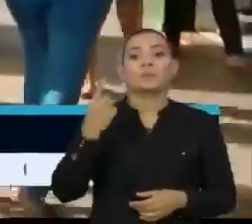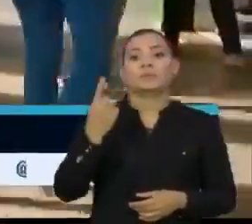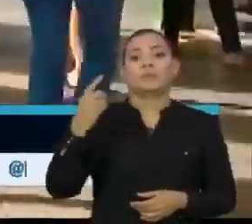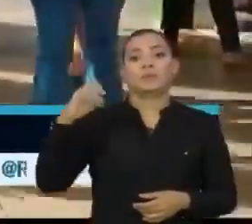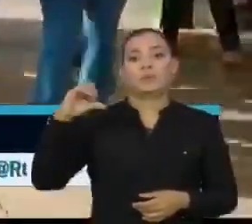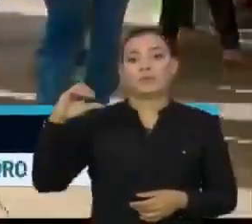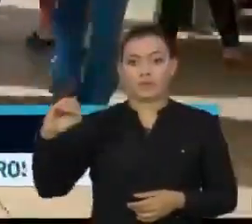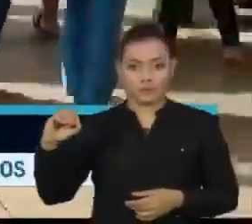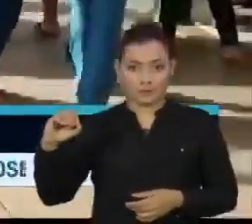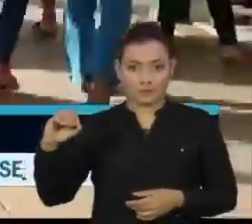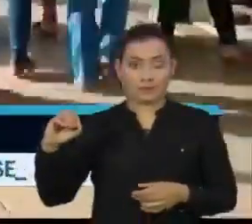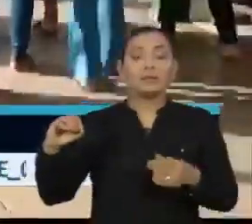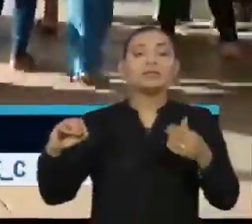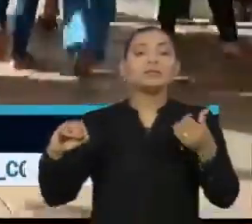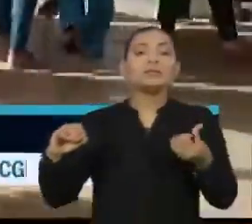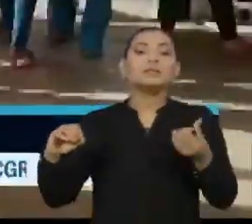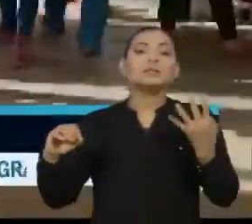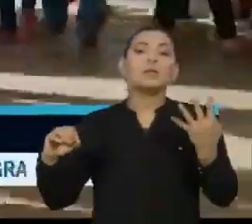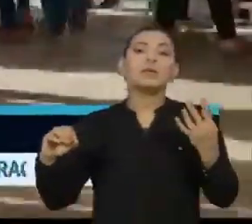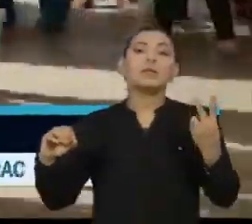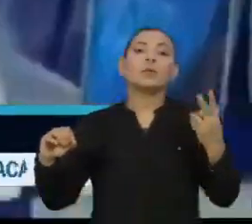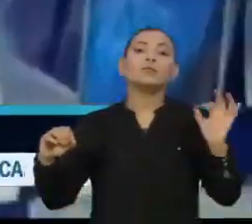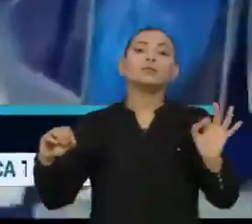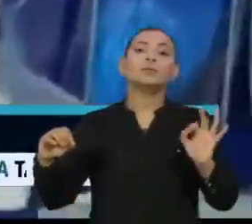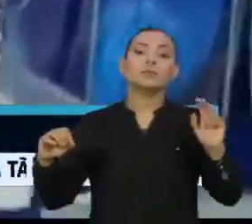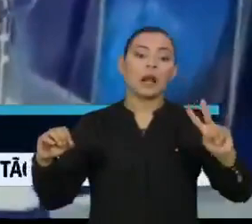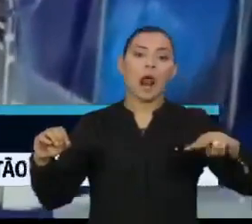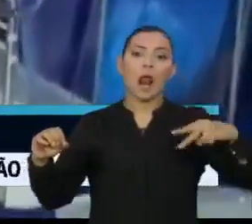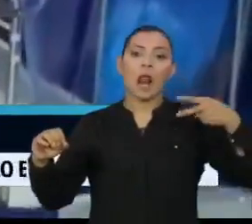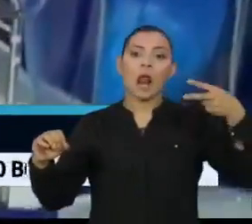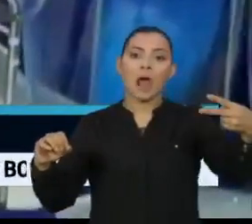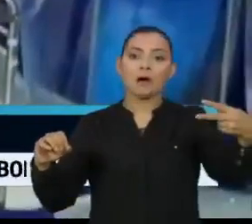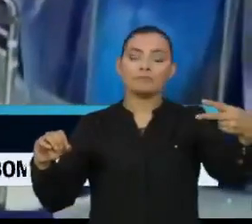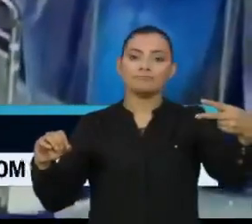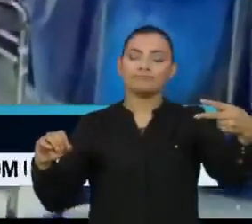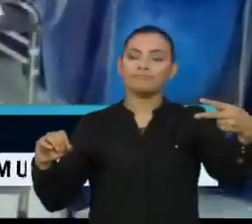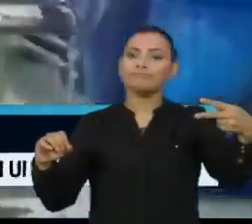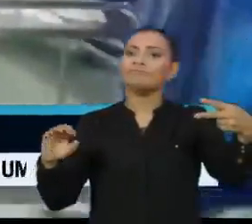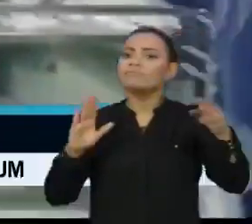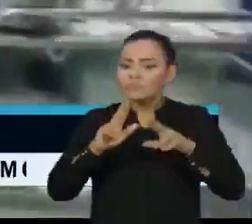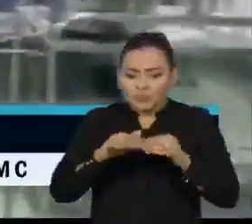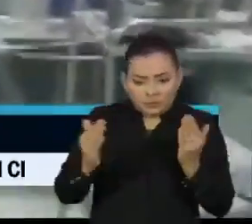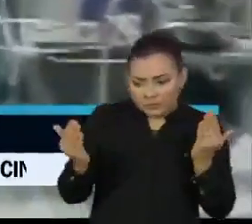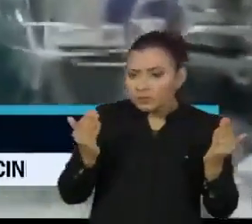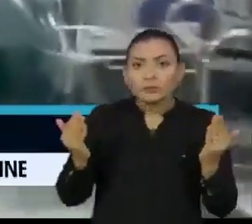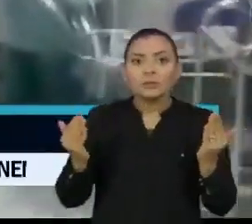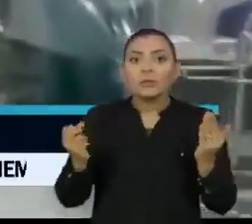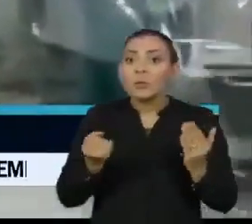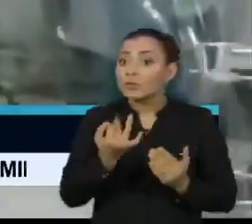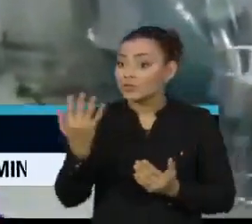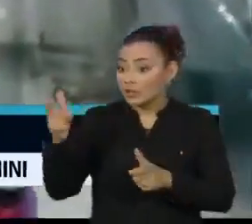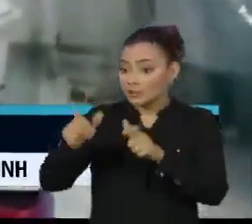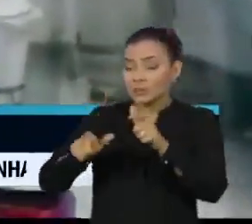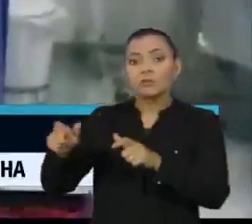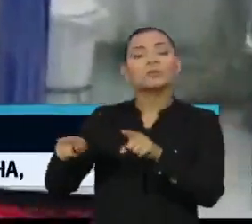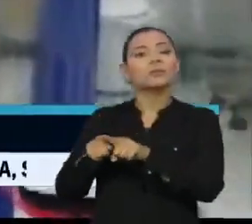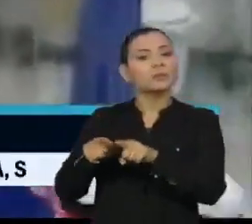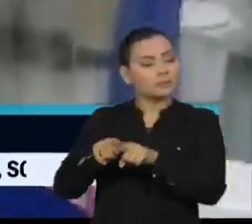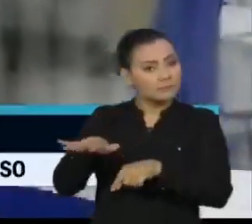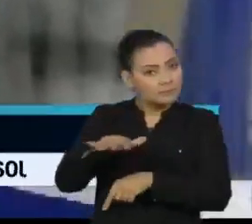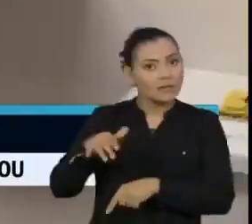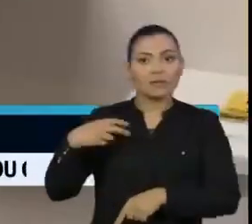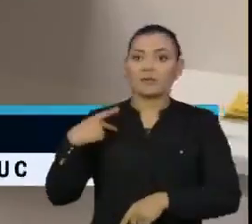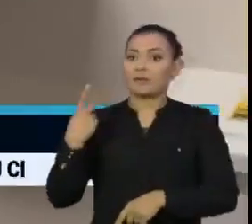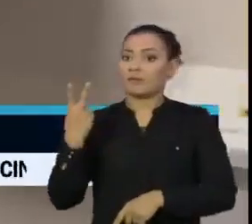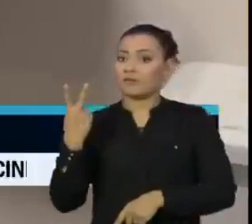31.190, um aumento de 642%. O levantamento também aponta a elevação do número de casos nas faixas de 20